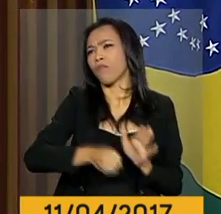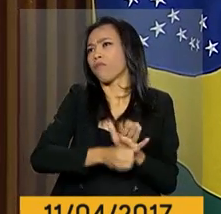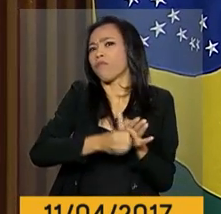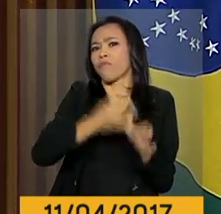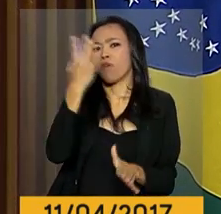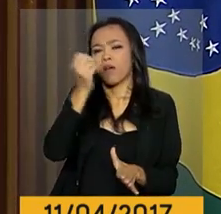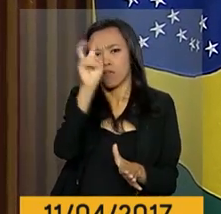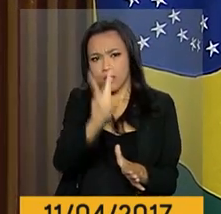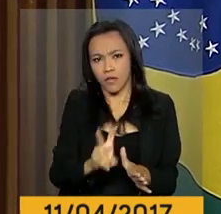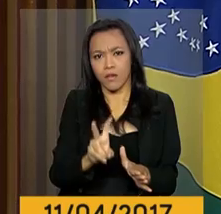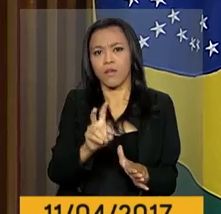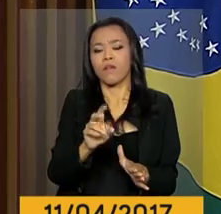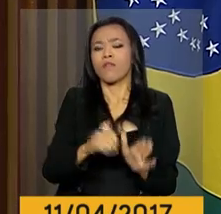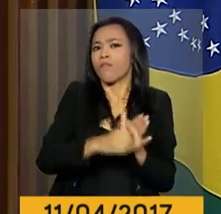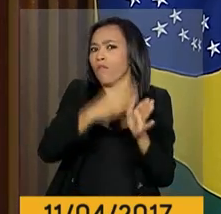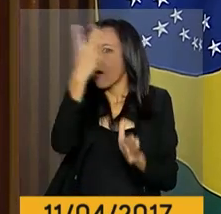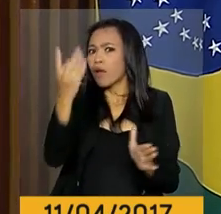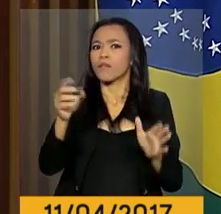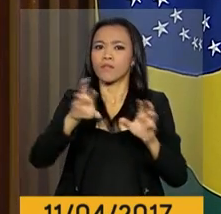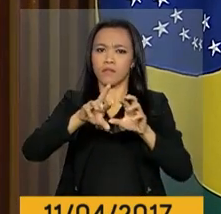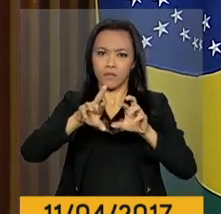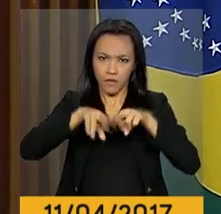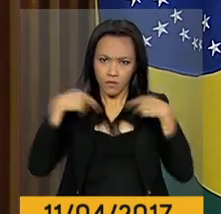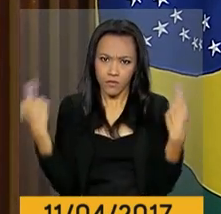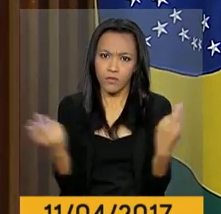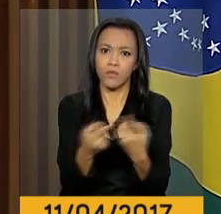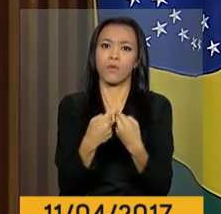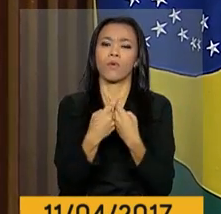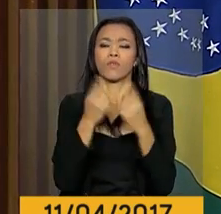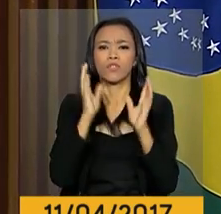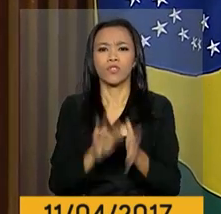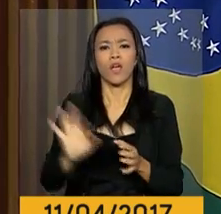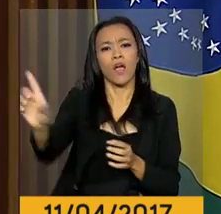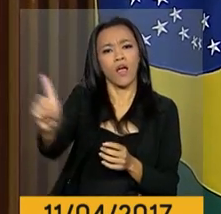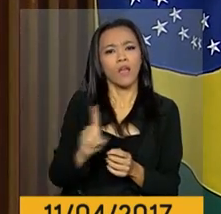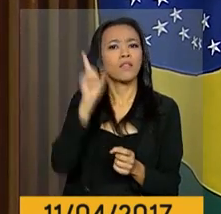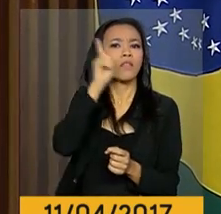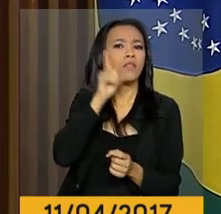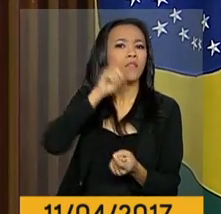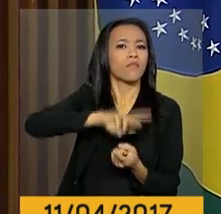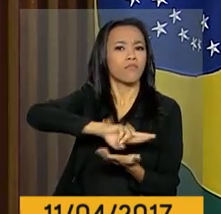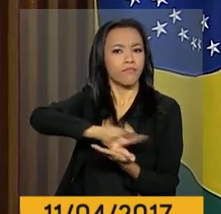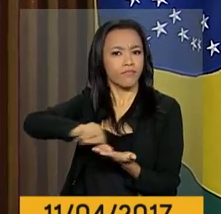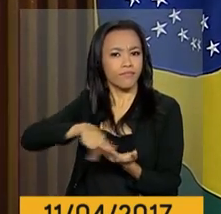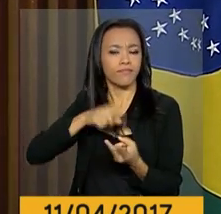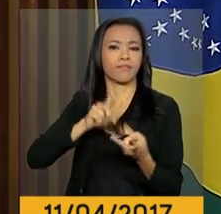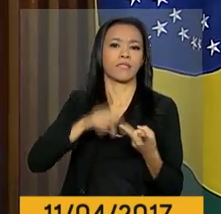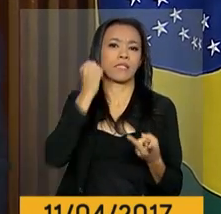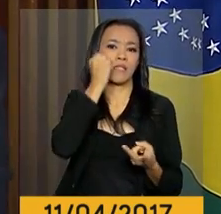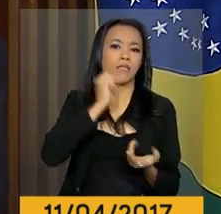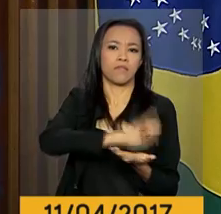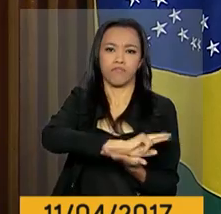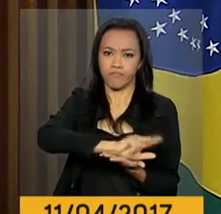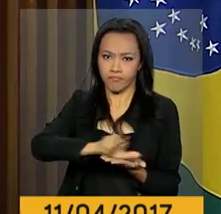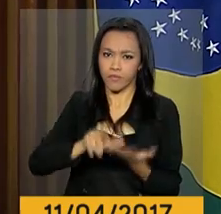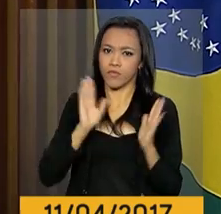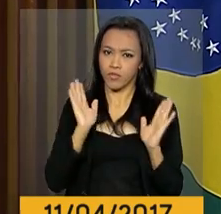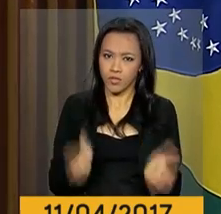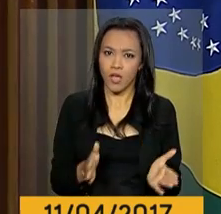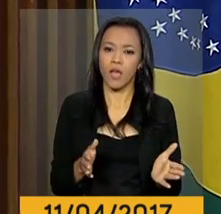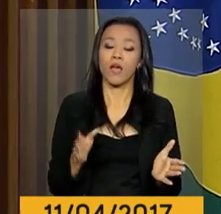ah fizemos algumas até com deputados e senadores para desde já